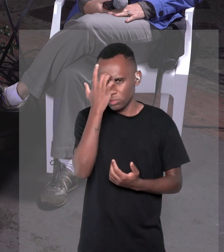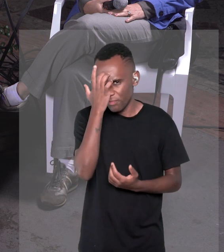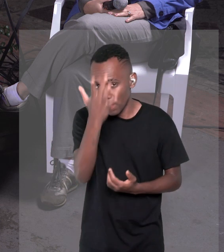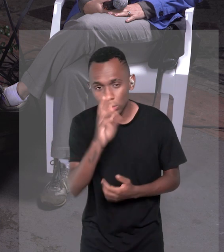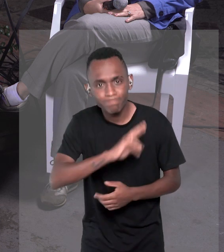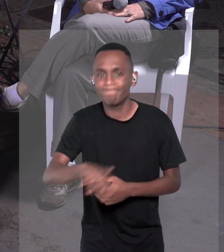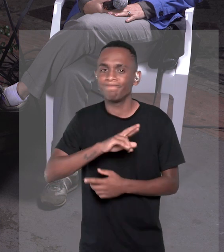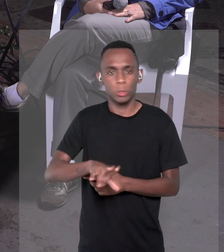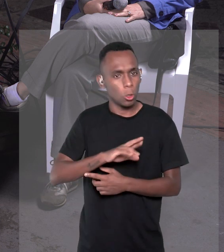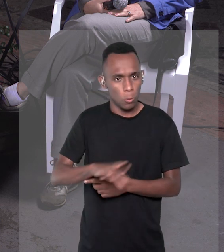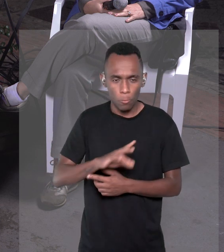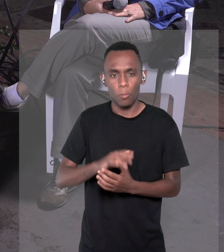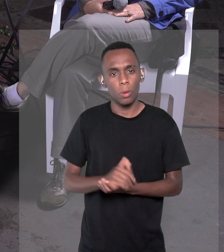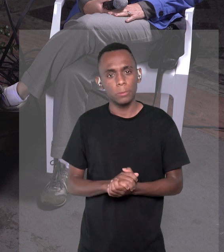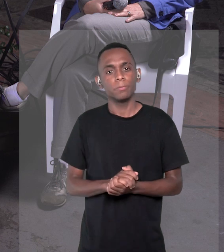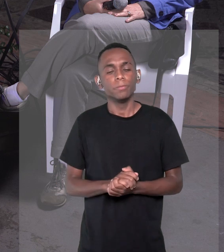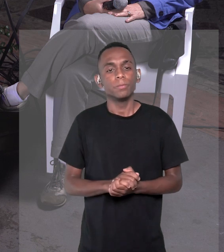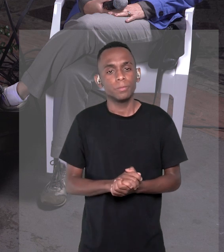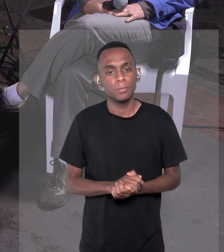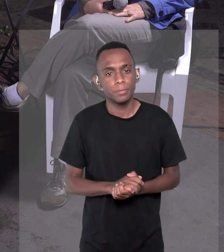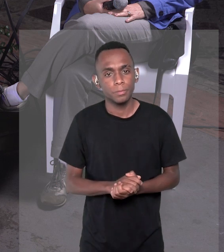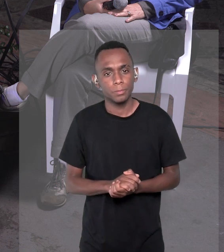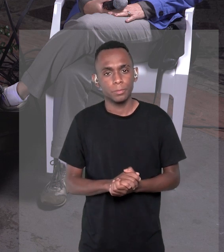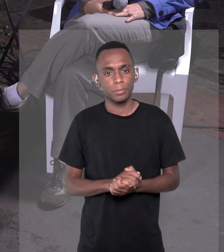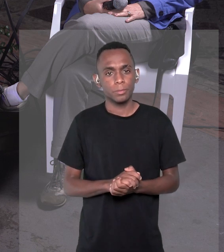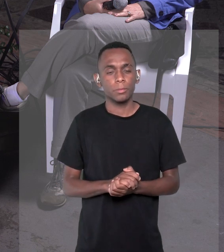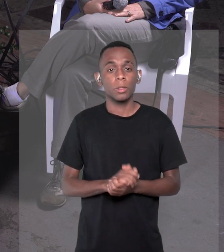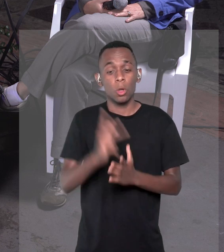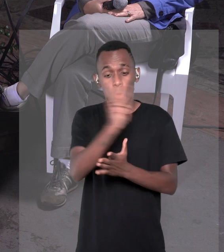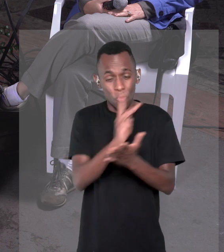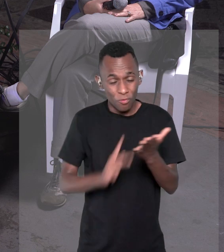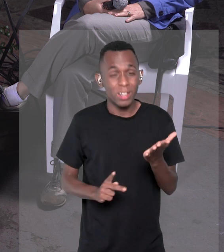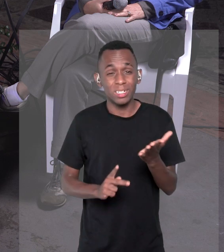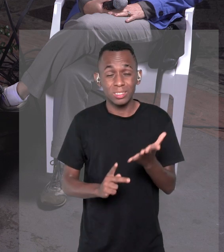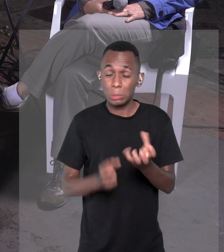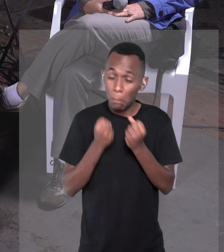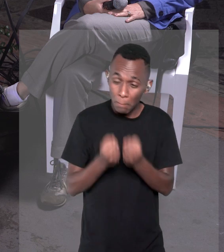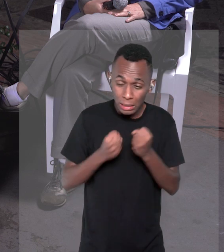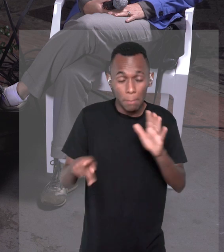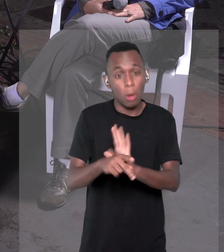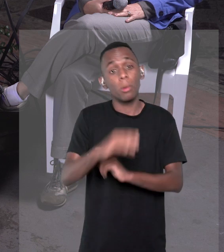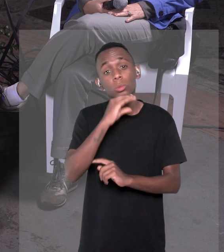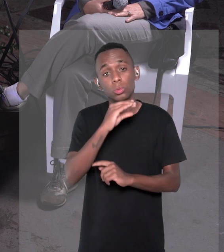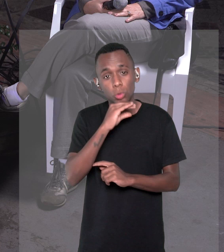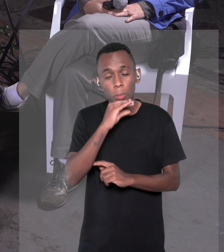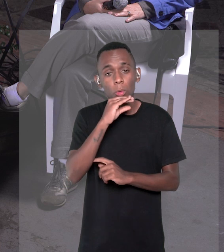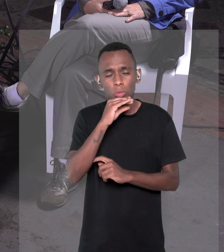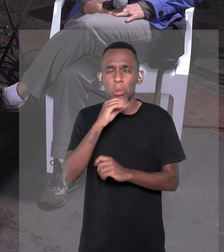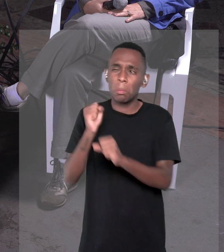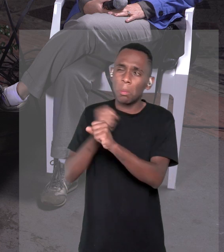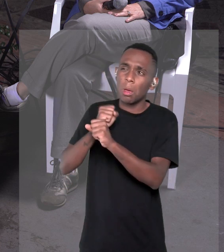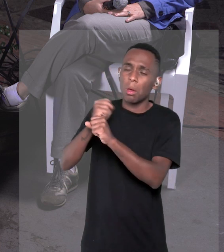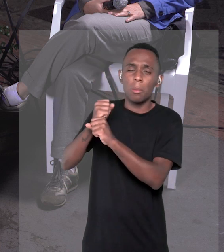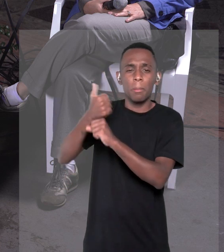e ter, mas é preciso fazer por ter, porque não cai do céu, também não sai do inferno se a gente não deixar. E então